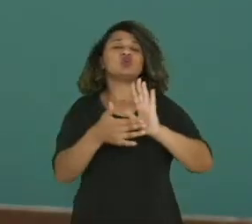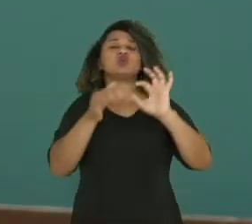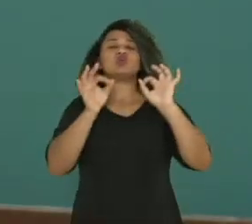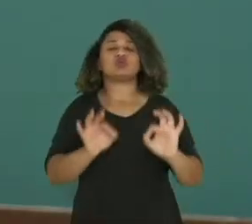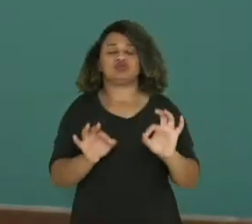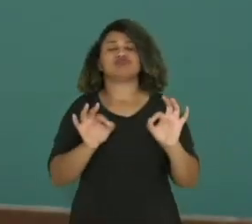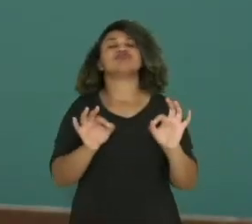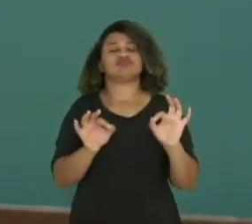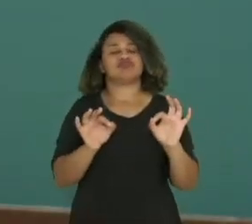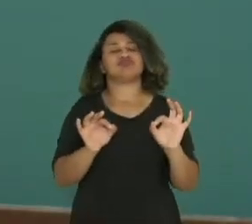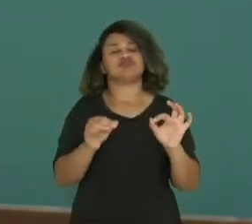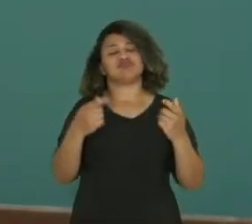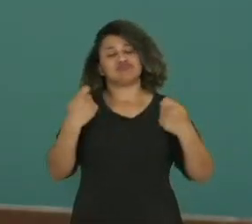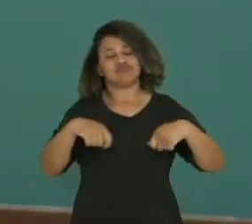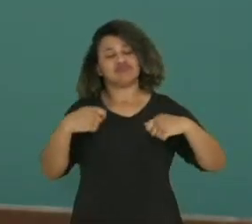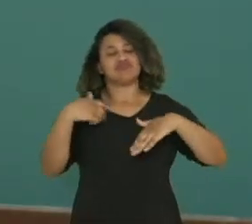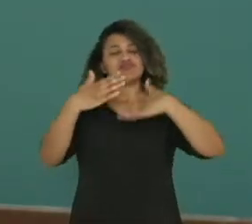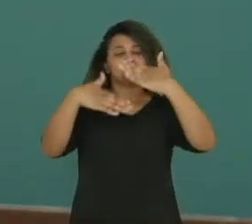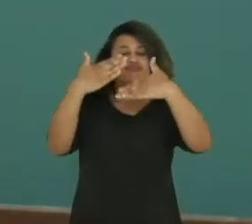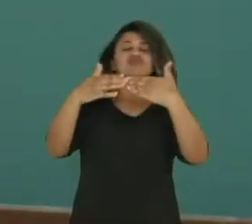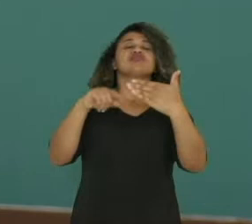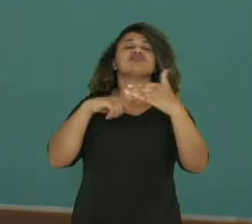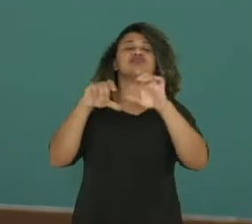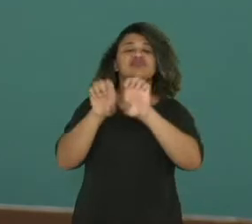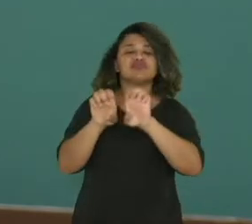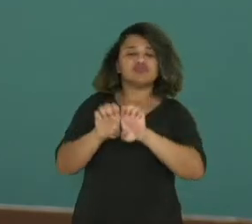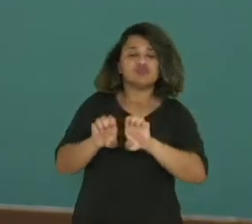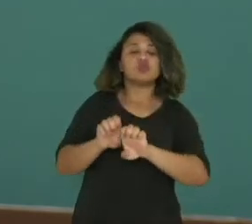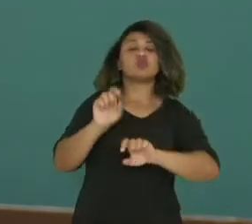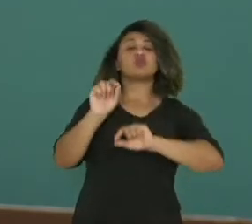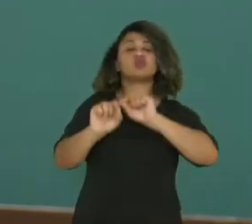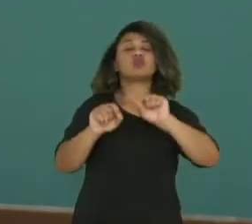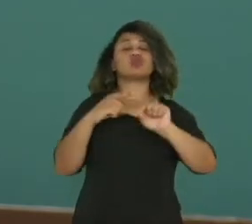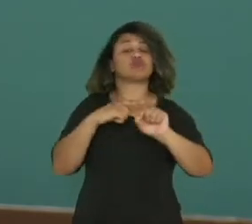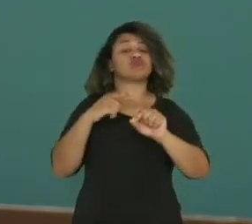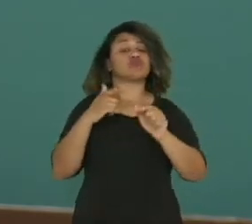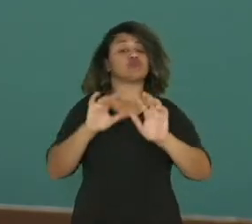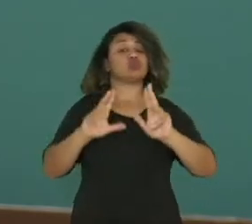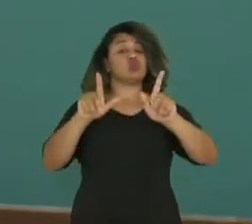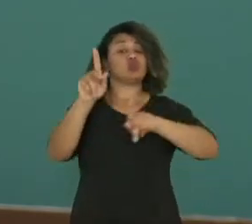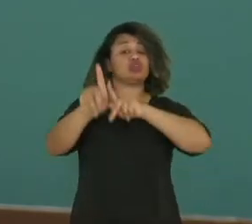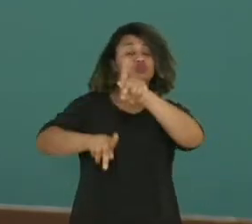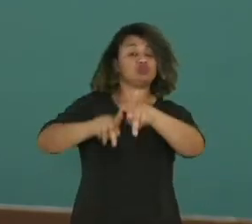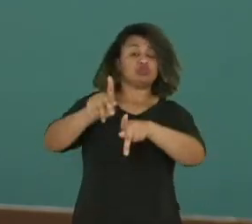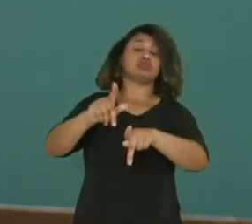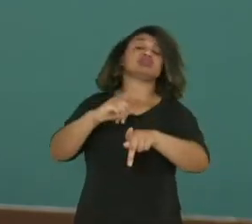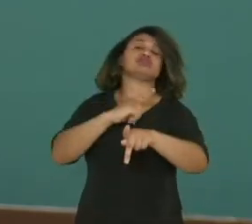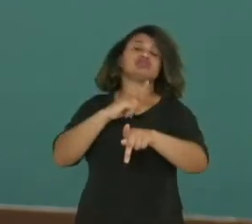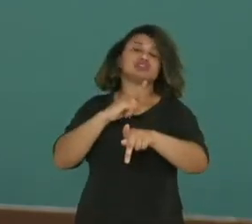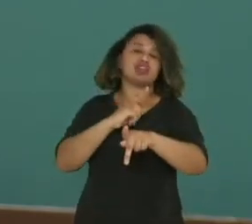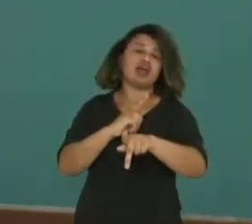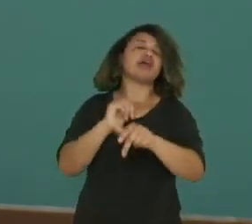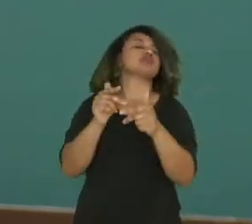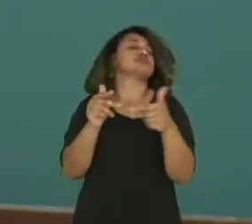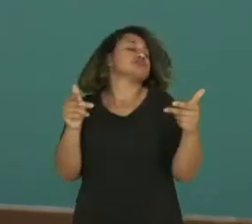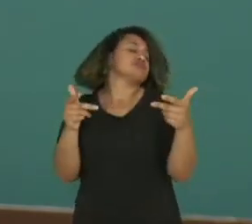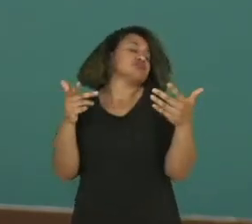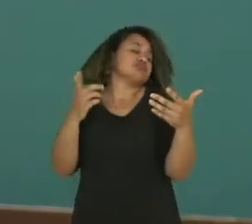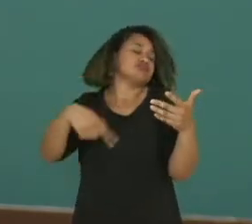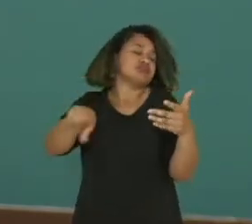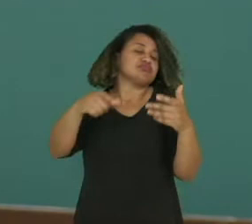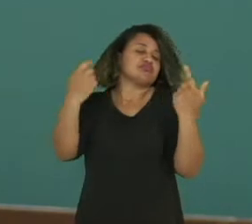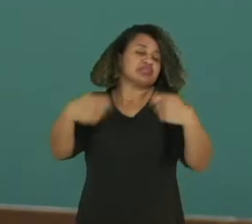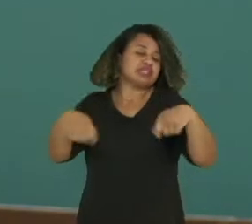Há necessidade de desenvolver uma estrutura para atender a população nas suas